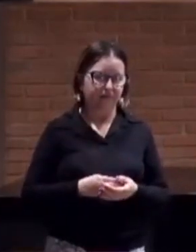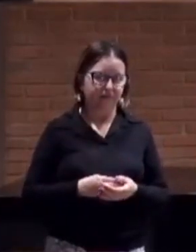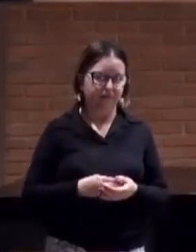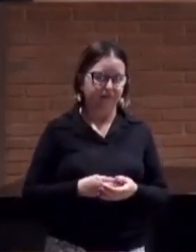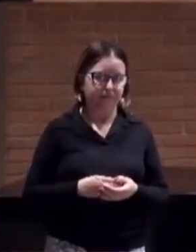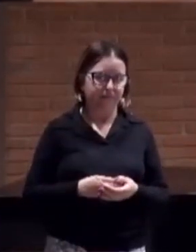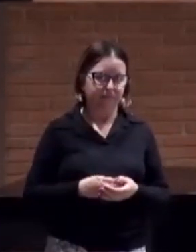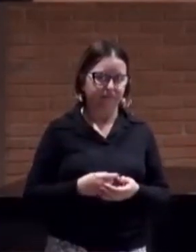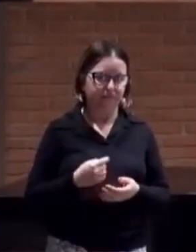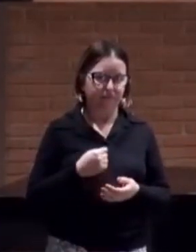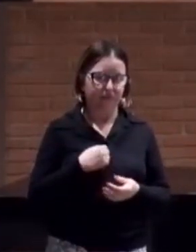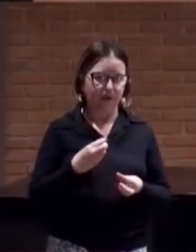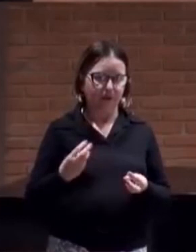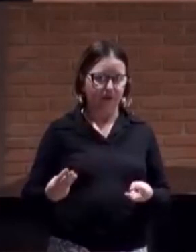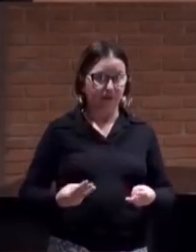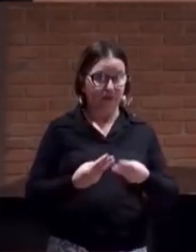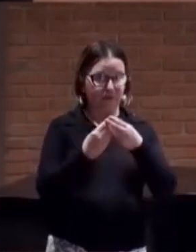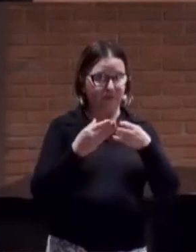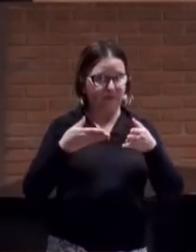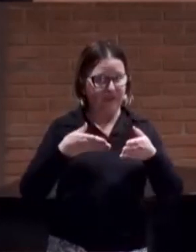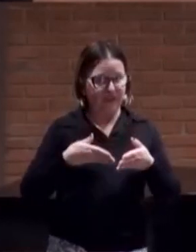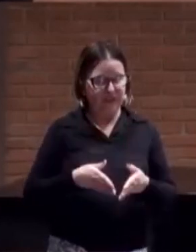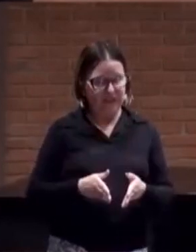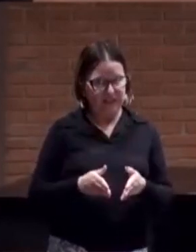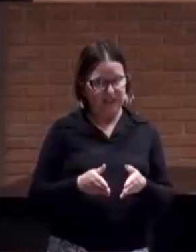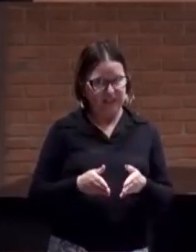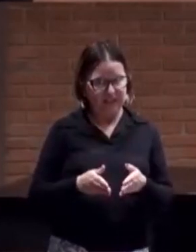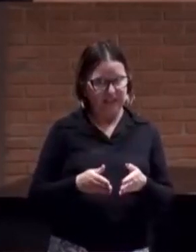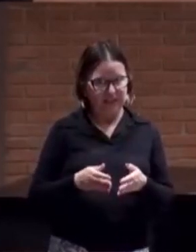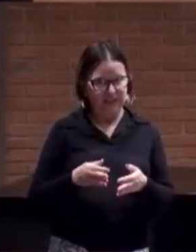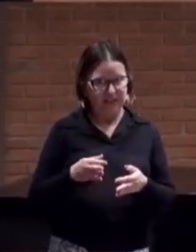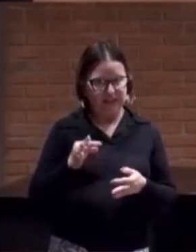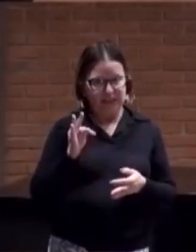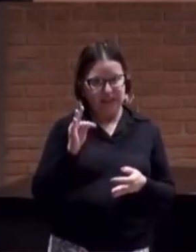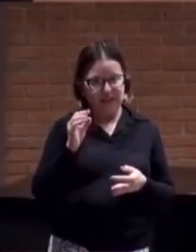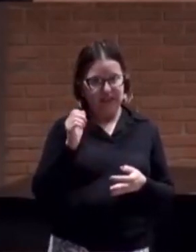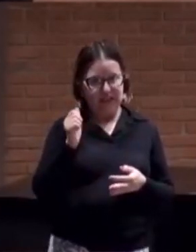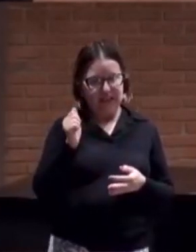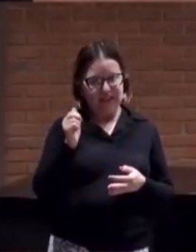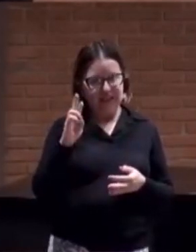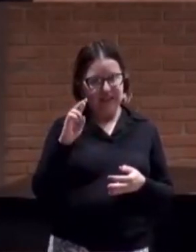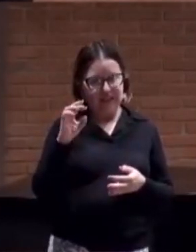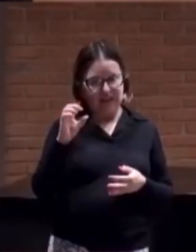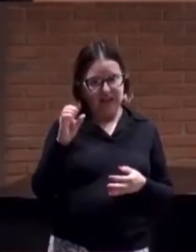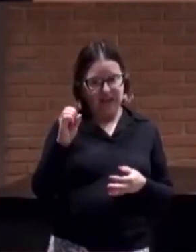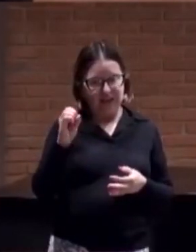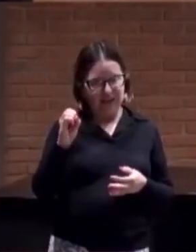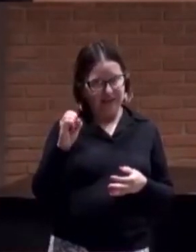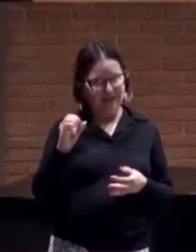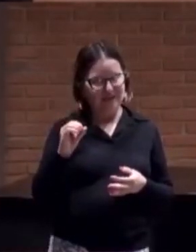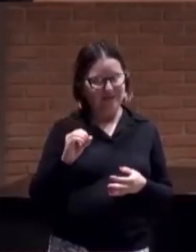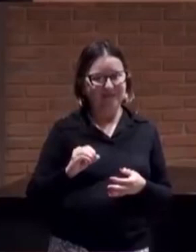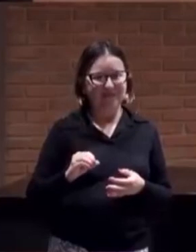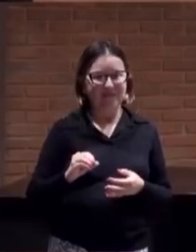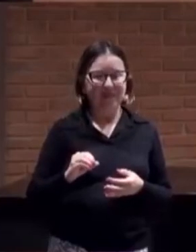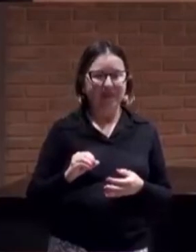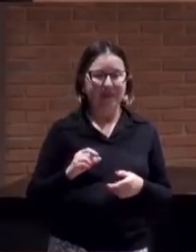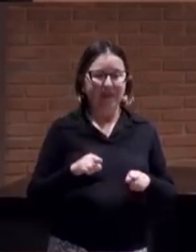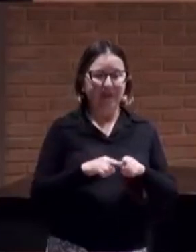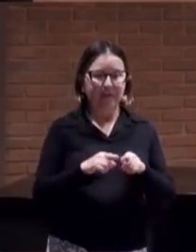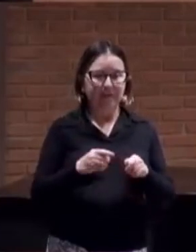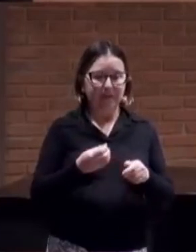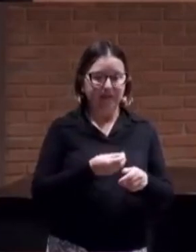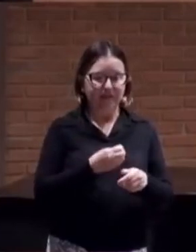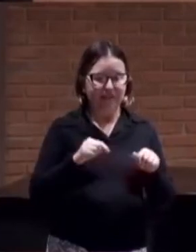Eu sou judeu, nasci em Tarso da Cilícia, mas criei-me nesta cidade, e aqui fui instruído